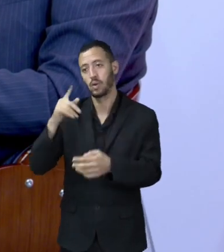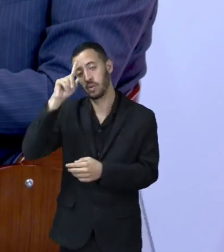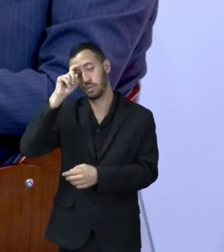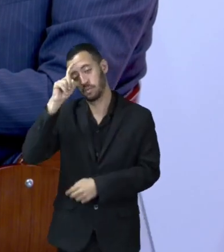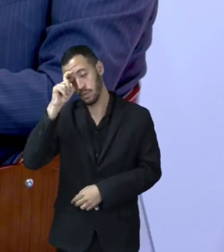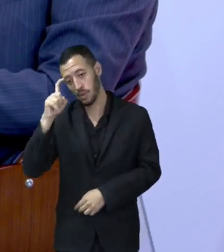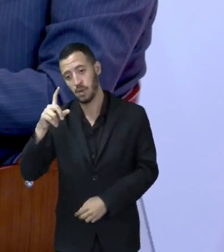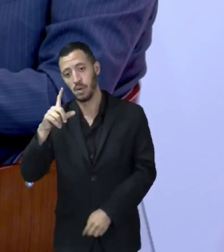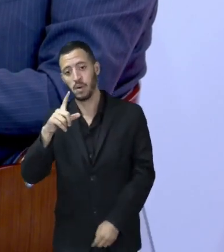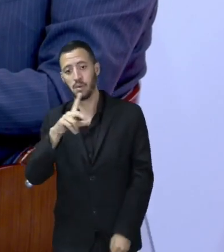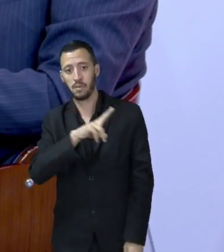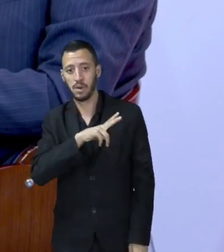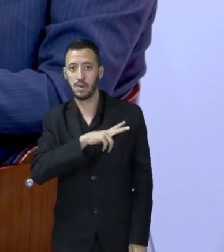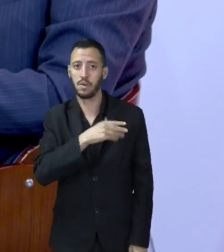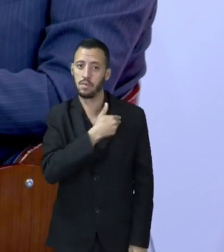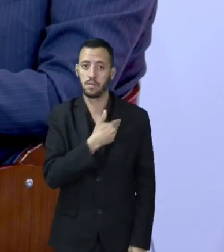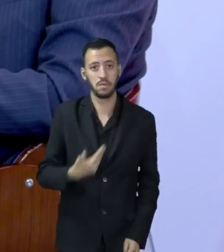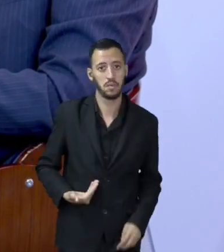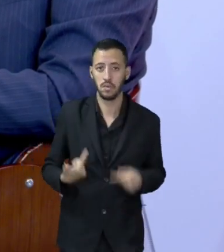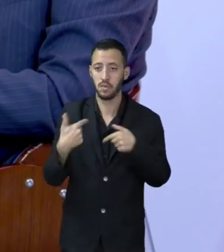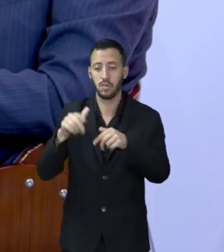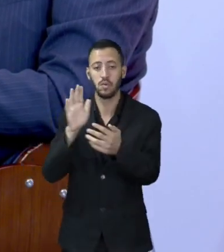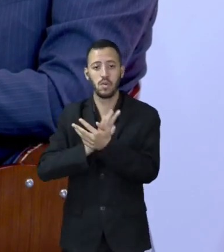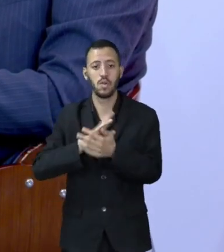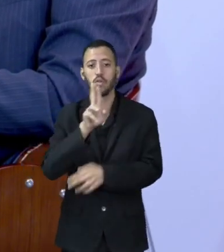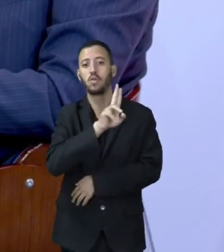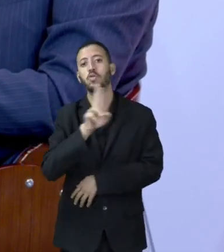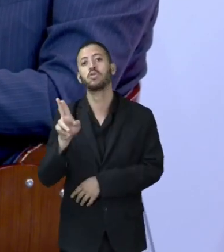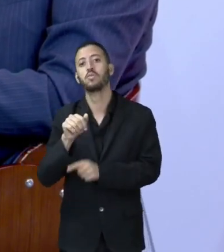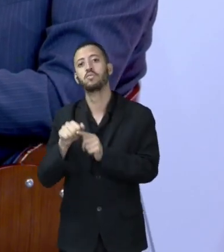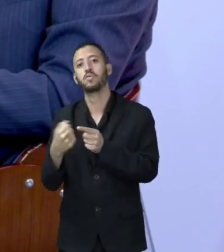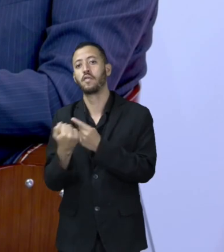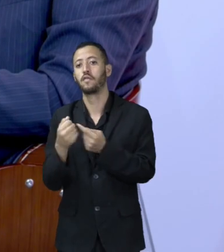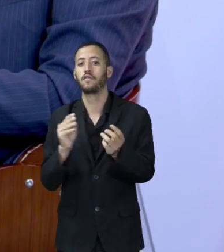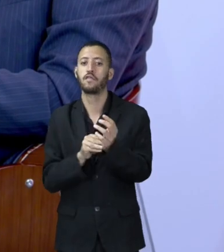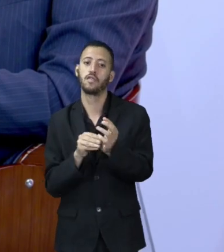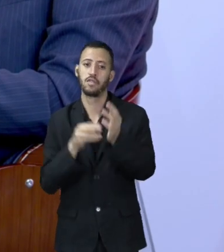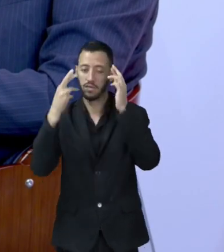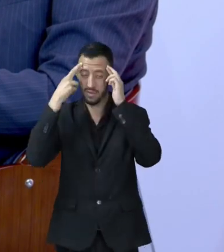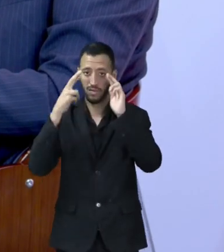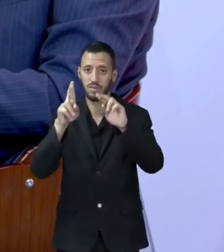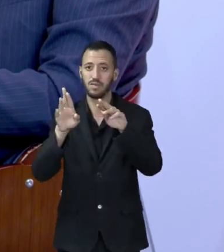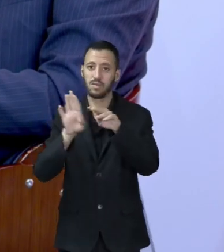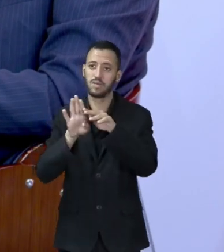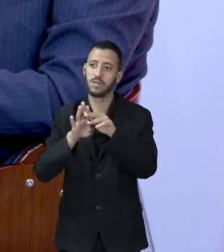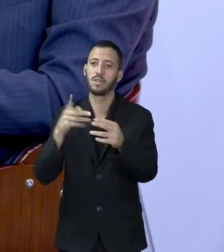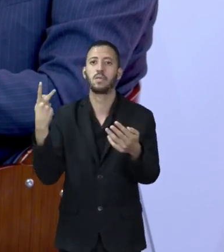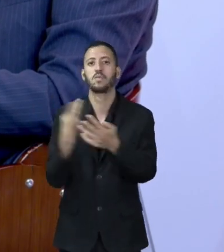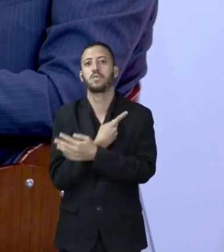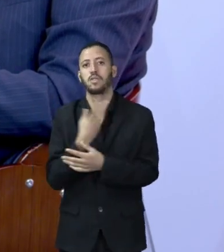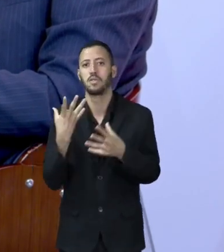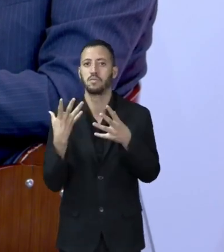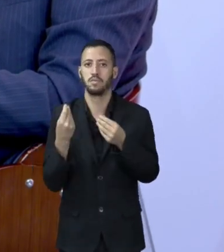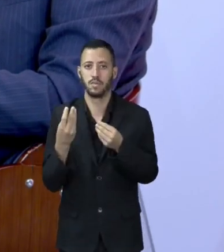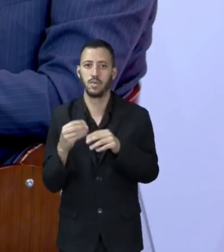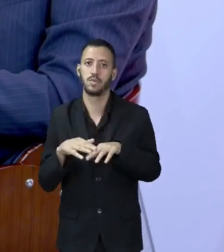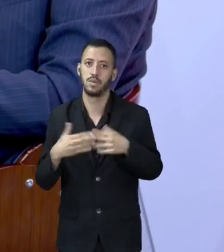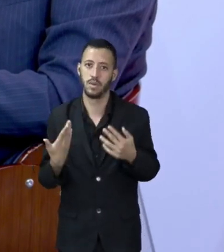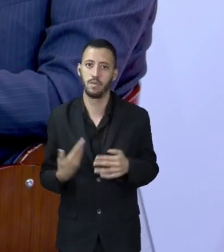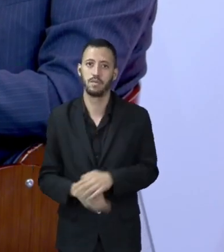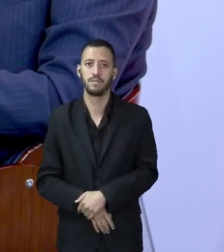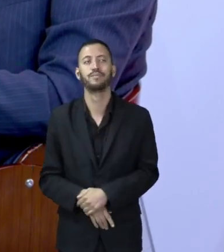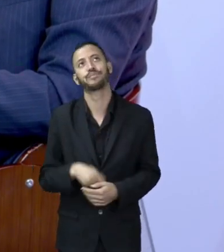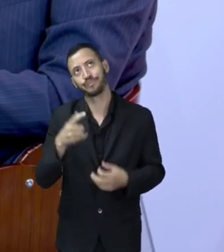públicos, particulares, e não tem o seu nome social respeitado, né? Isso também ainda acontece muito, né? Não,